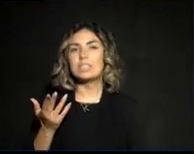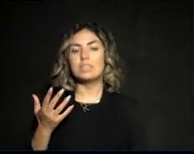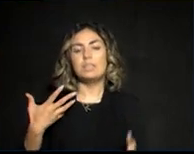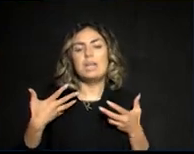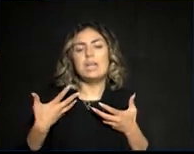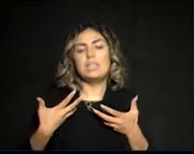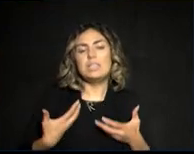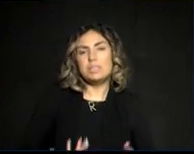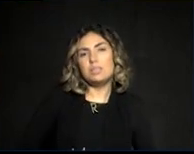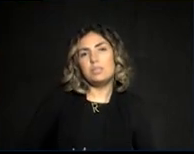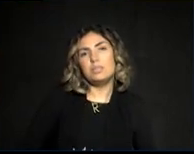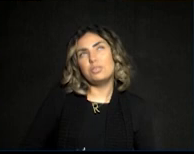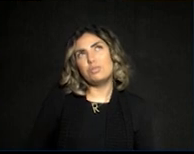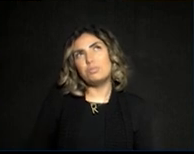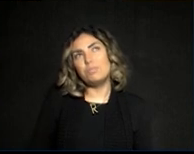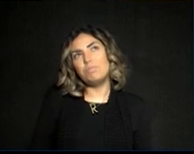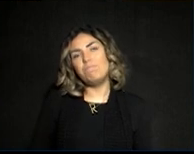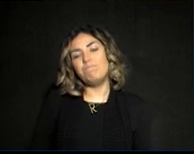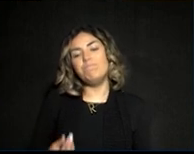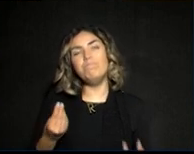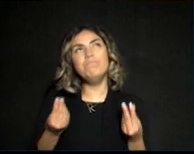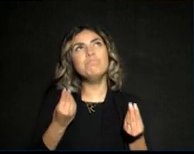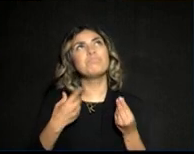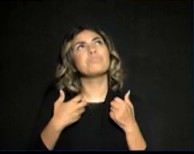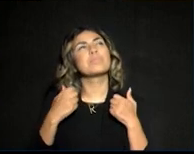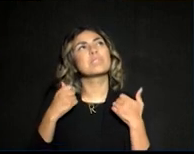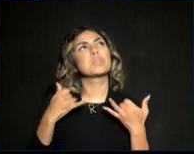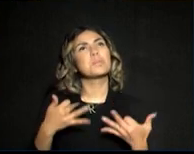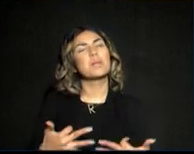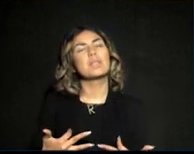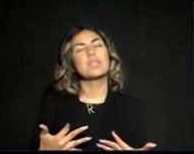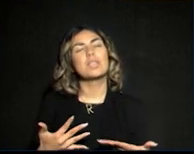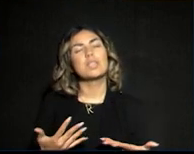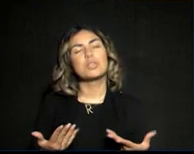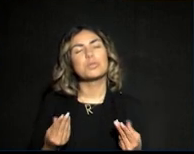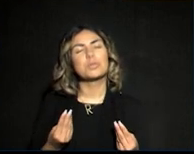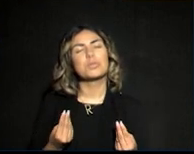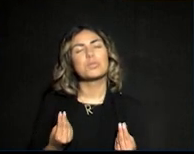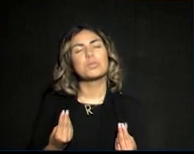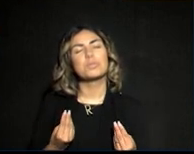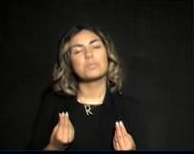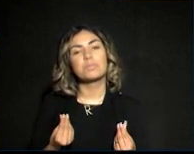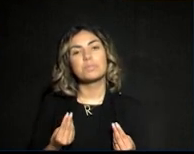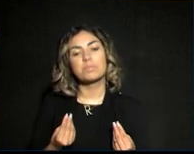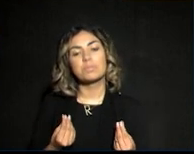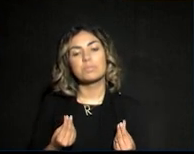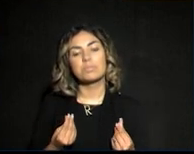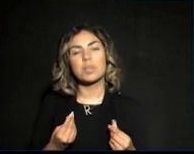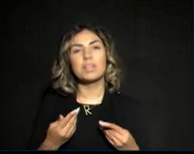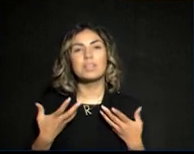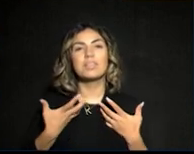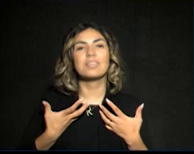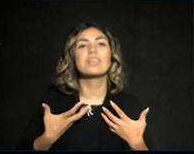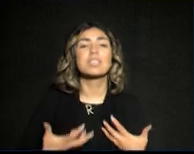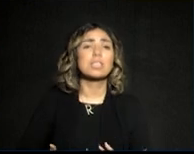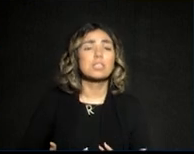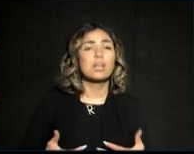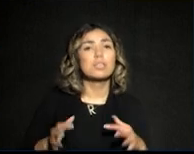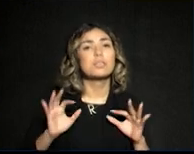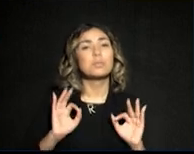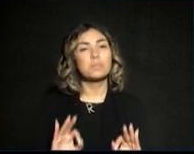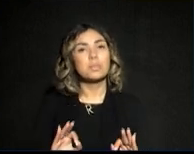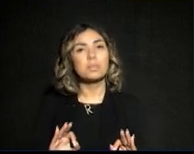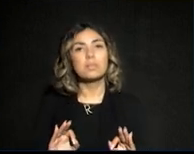cansaço né como é que chama é cansaço mesmo e